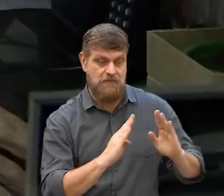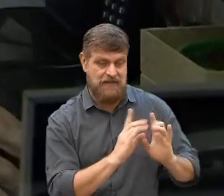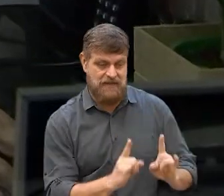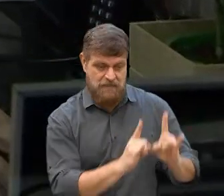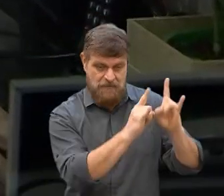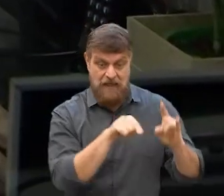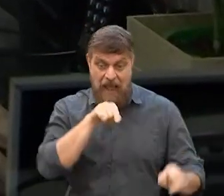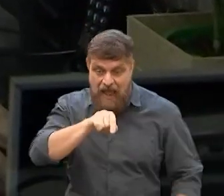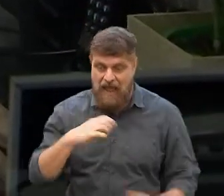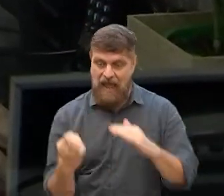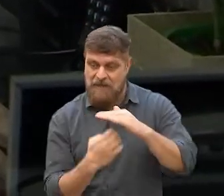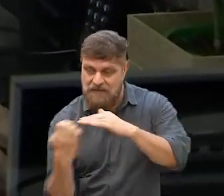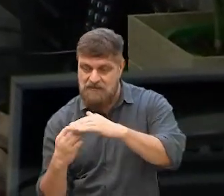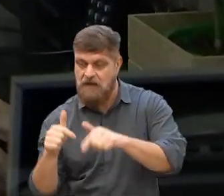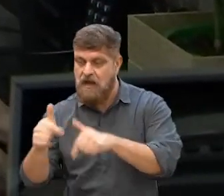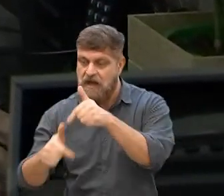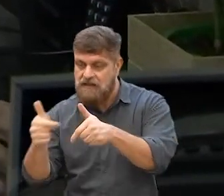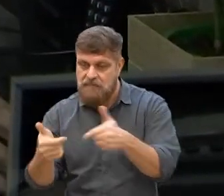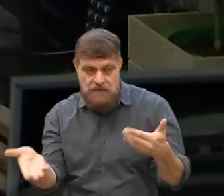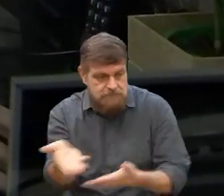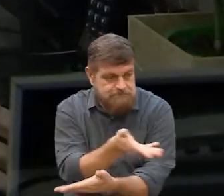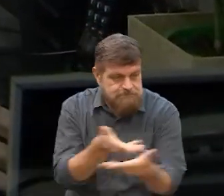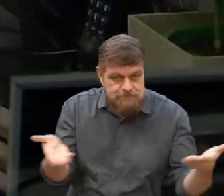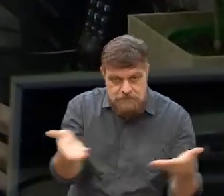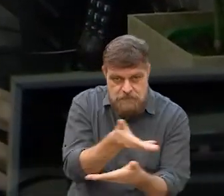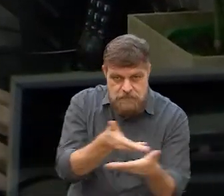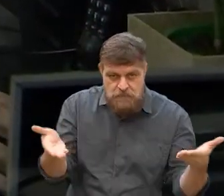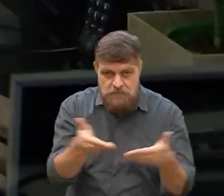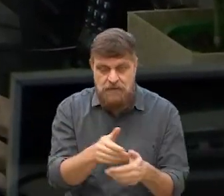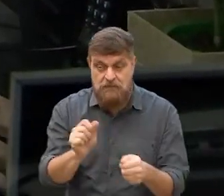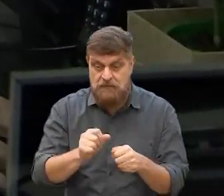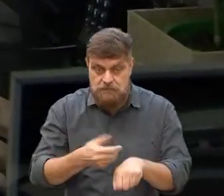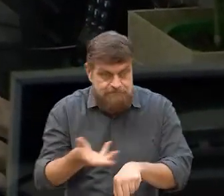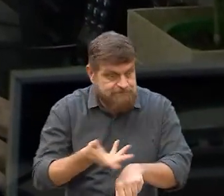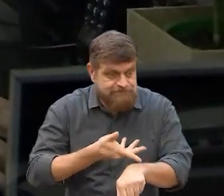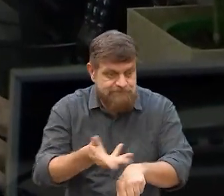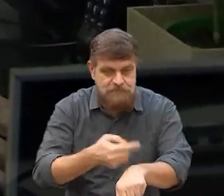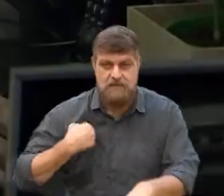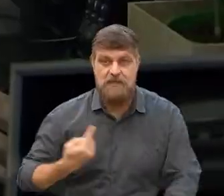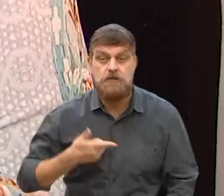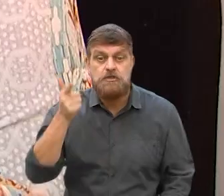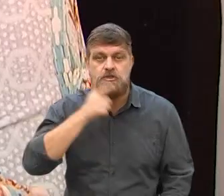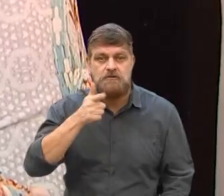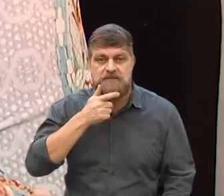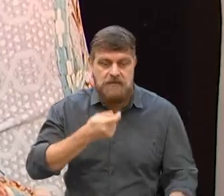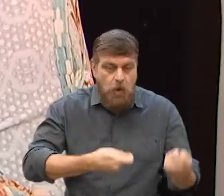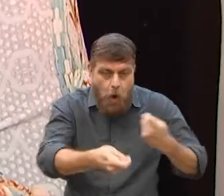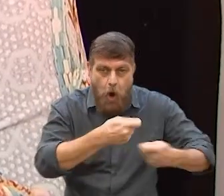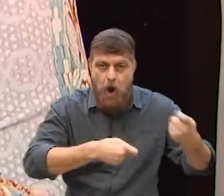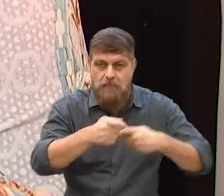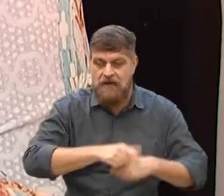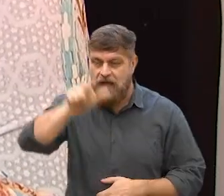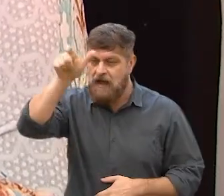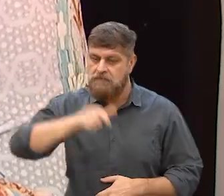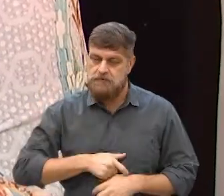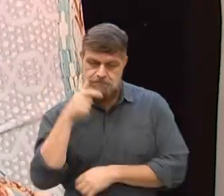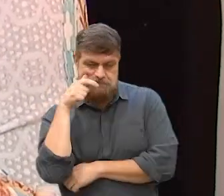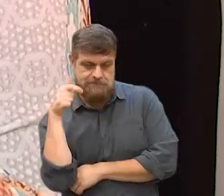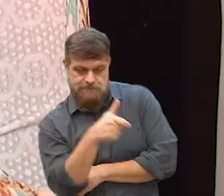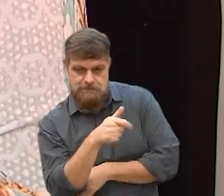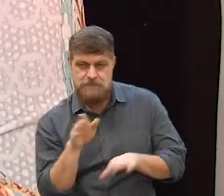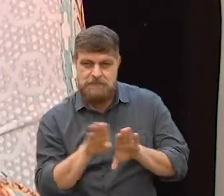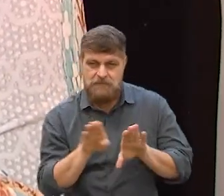Ela me falou que estava precisando de corretora, se eu não queria experimentar. Eu falei, mas eu não sei nada. Mas aí nesse meio tempo, você ainda estava